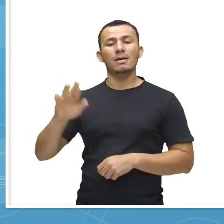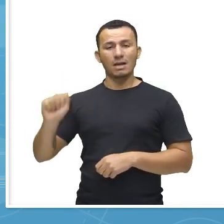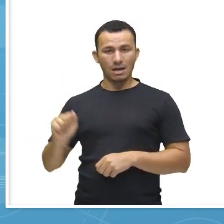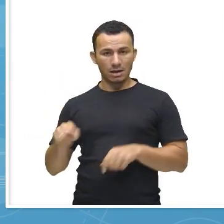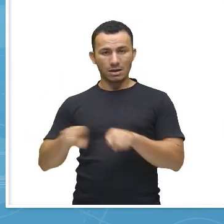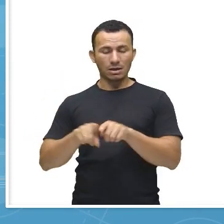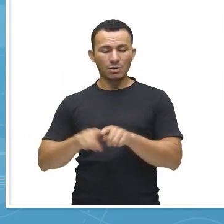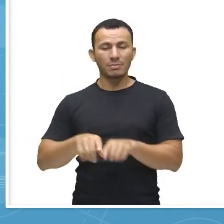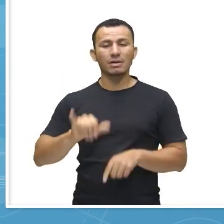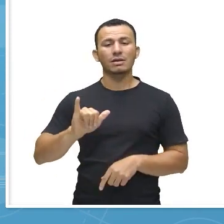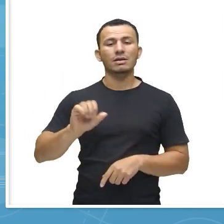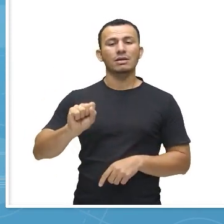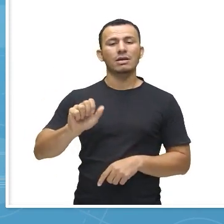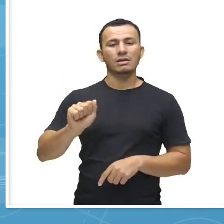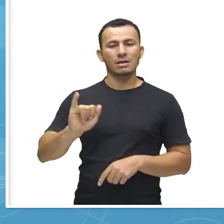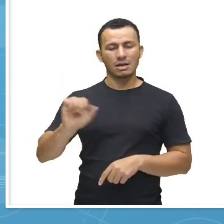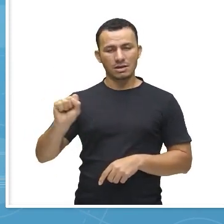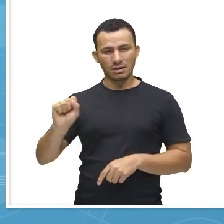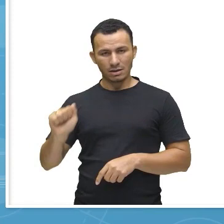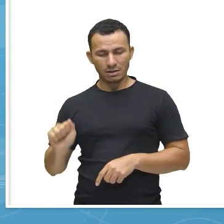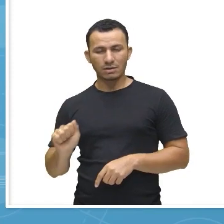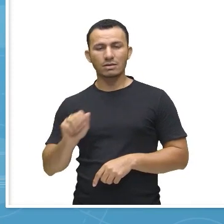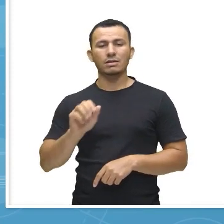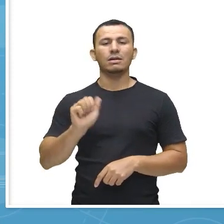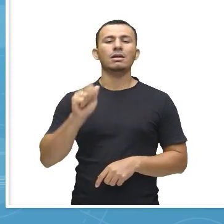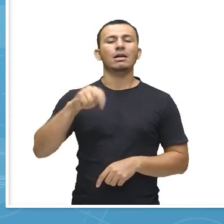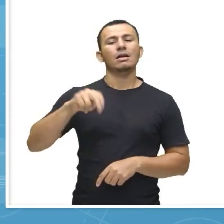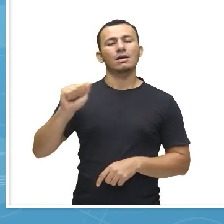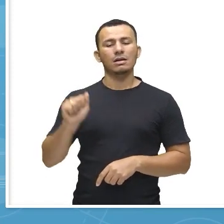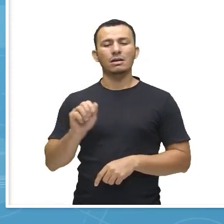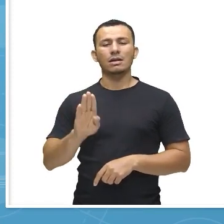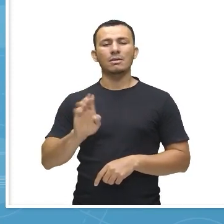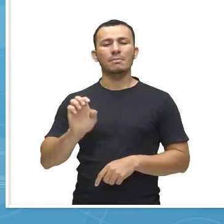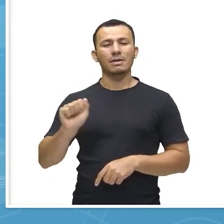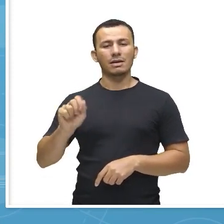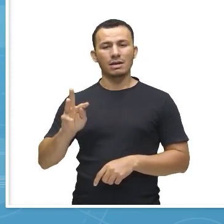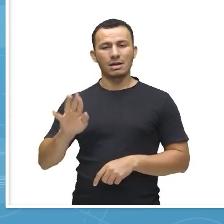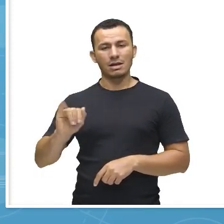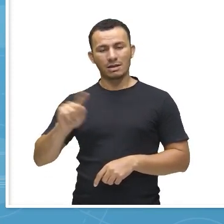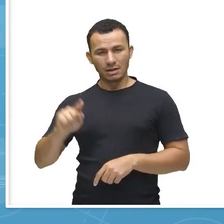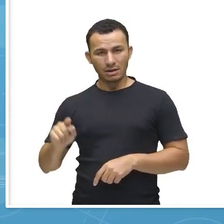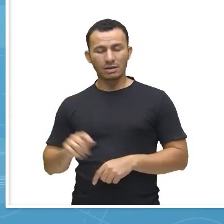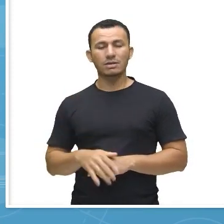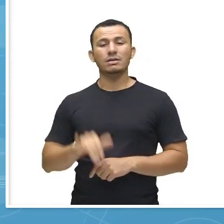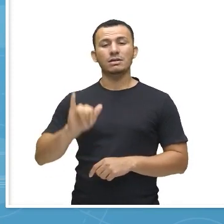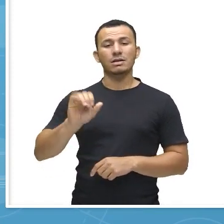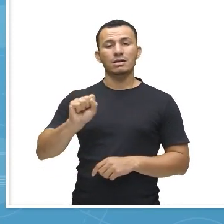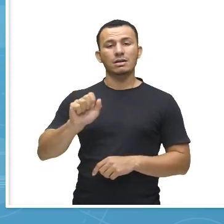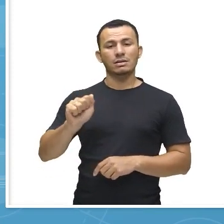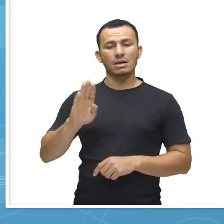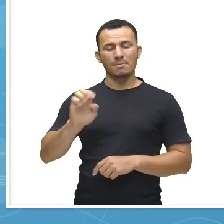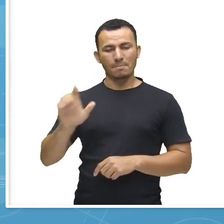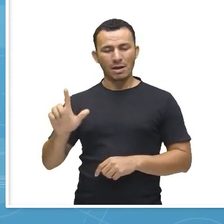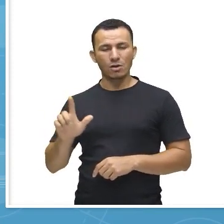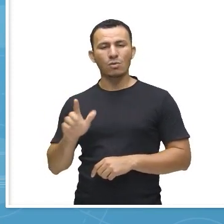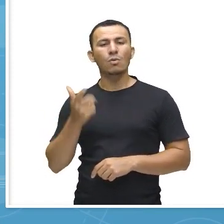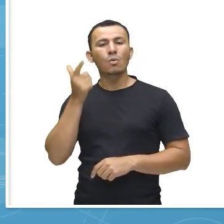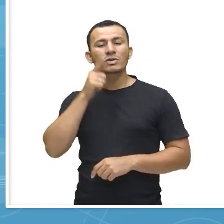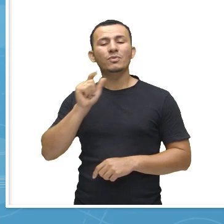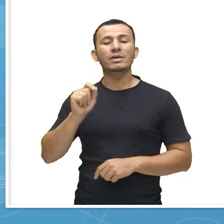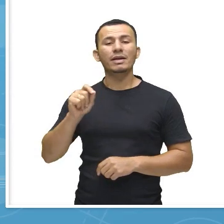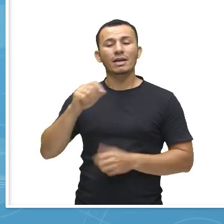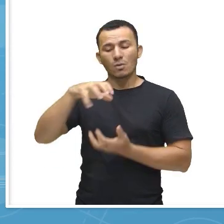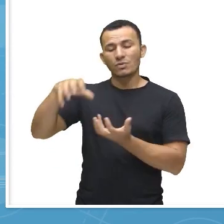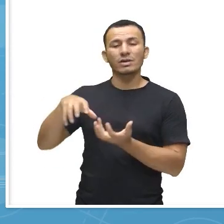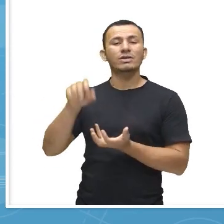O Isaías, a Ana Beatriz. Já a Isabel conseguiu identificar a Antártida, também que está de azul. A gente